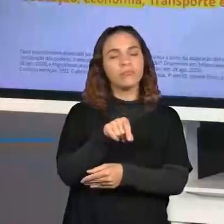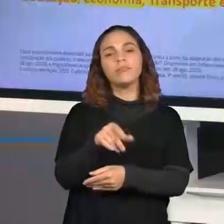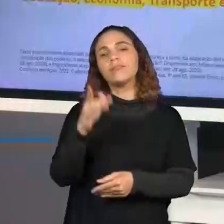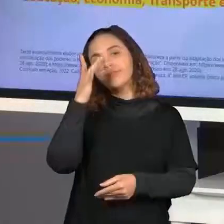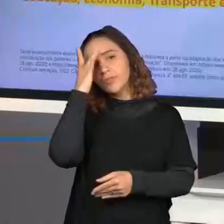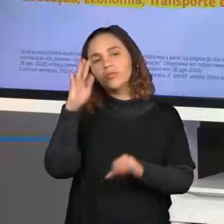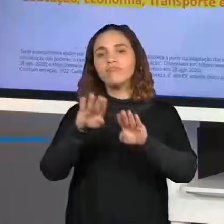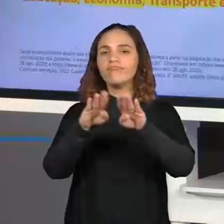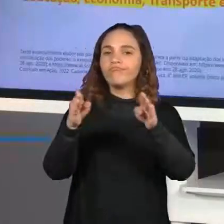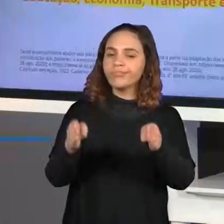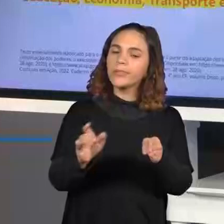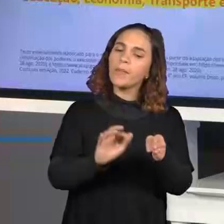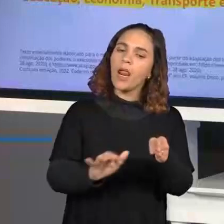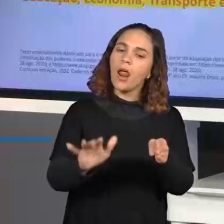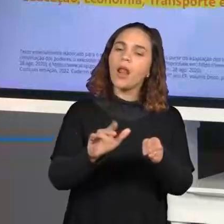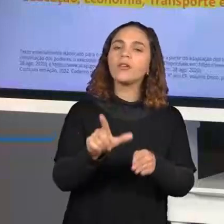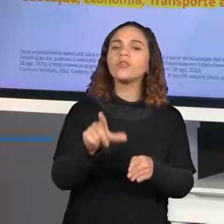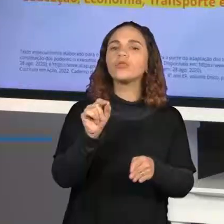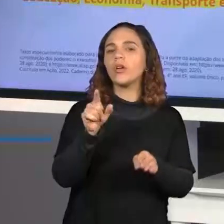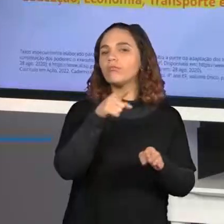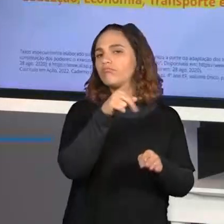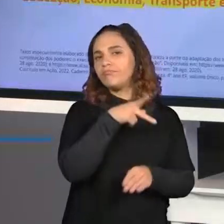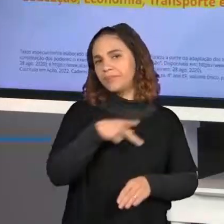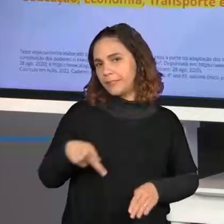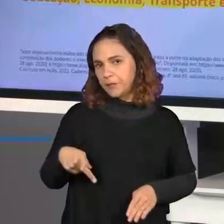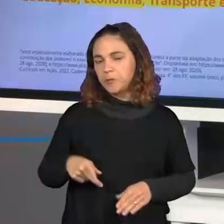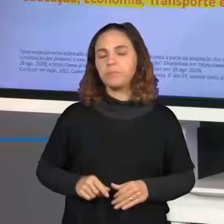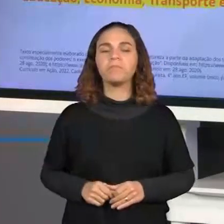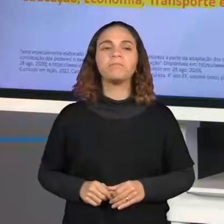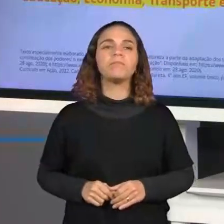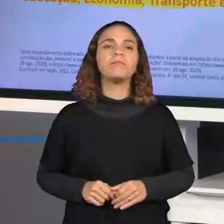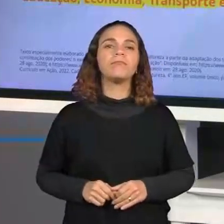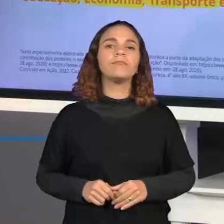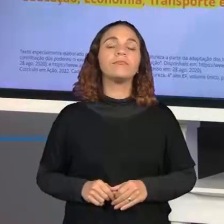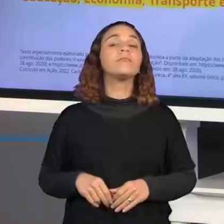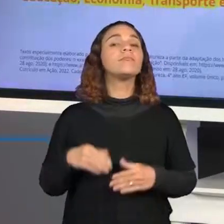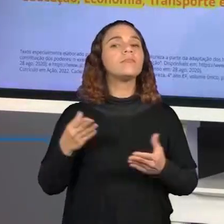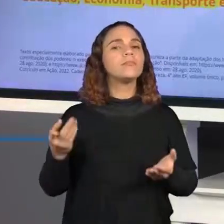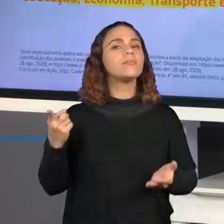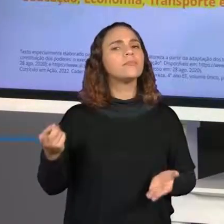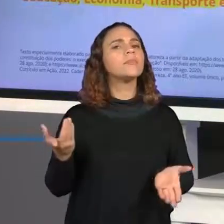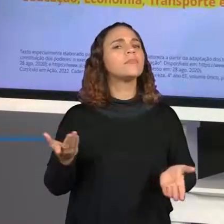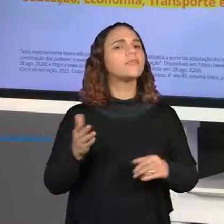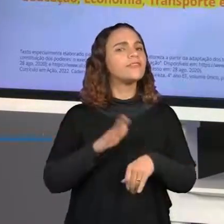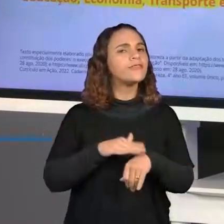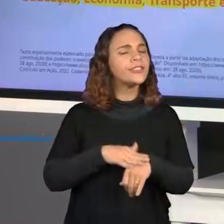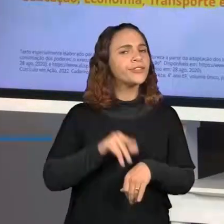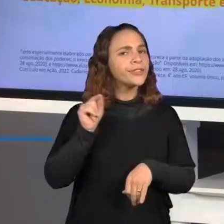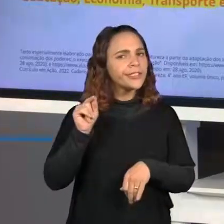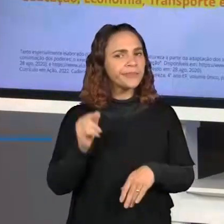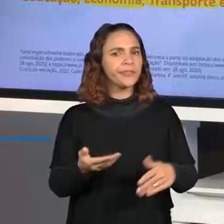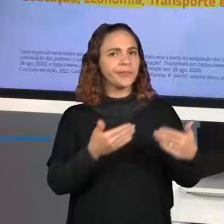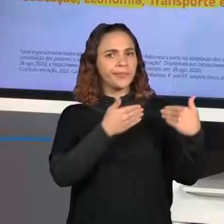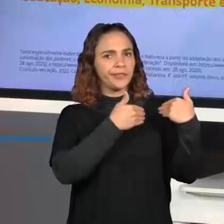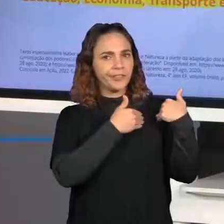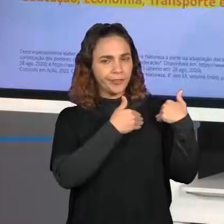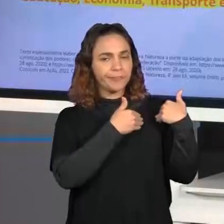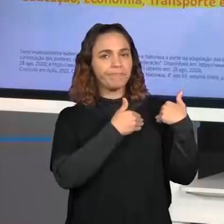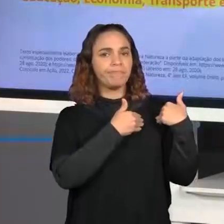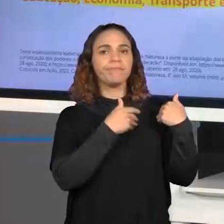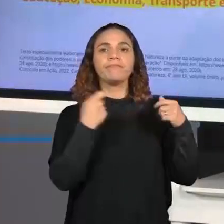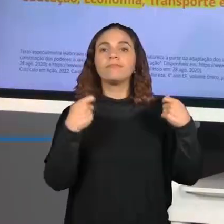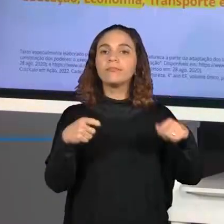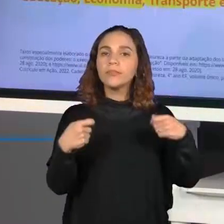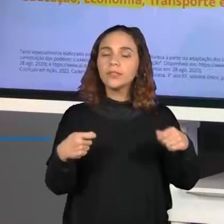urnas e vota em um presidente específico. E ele tem aí o poder, ele tem aí a função de promover